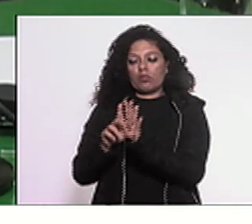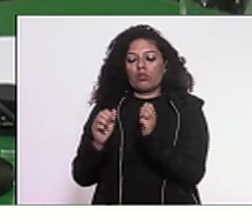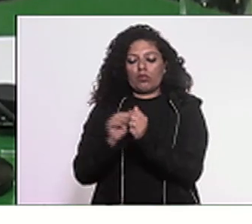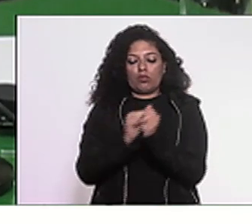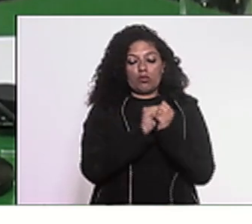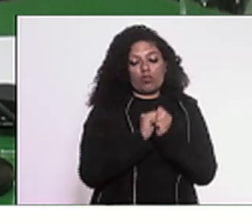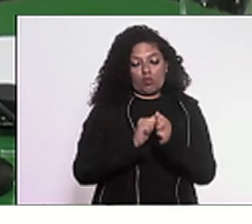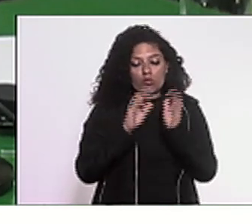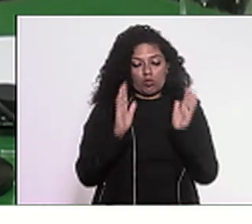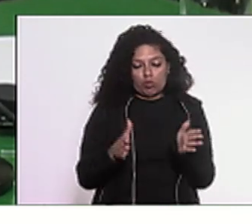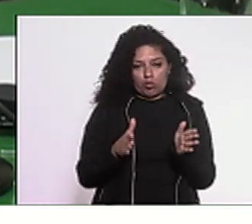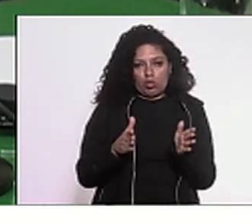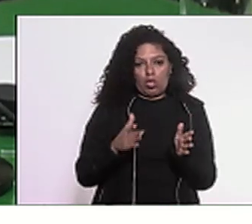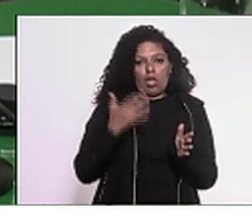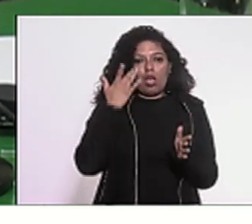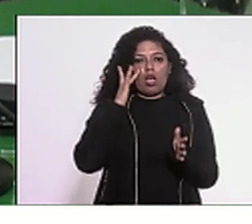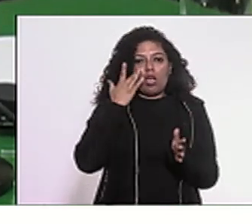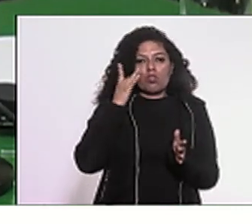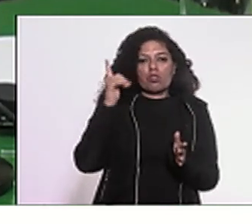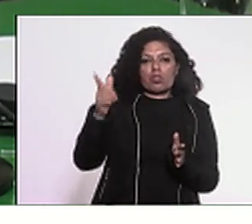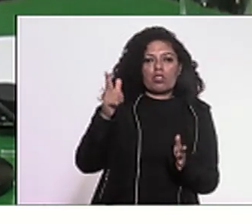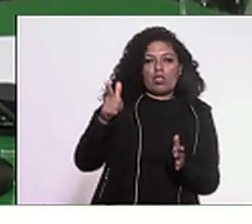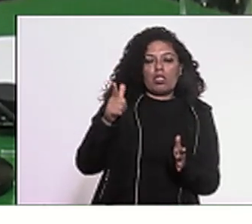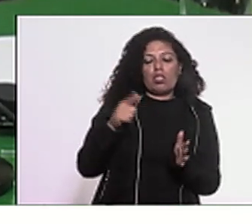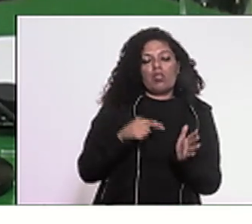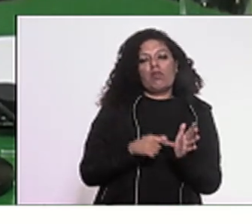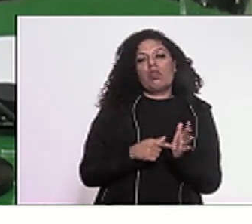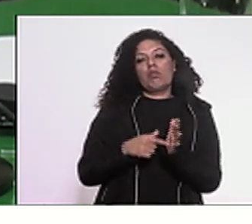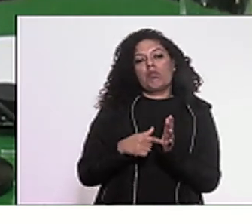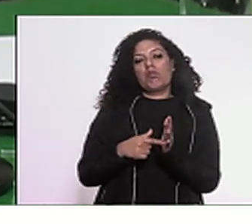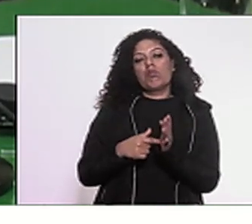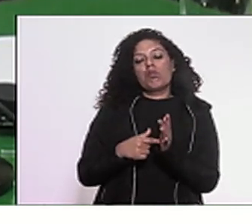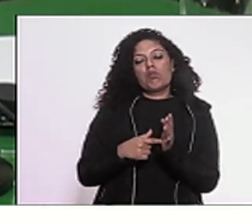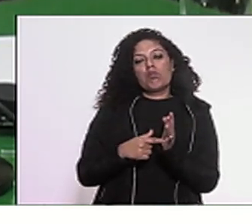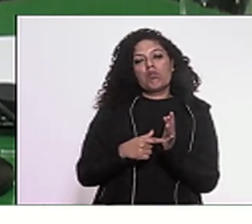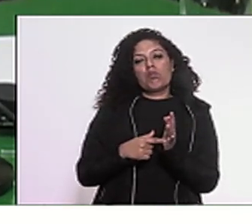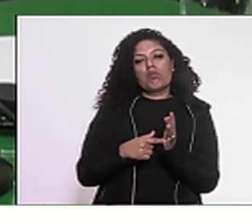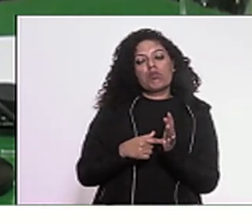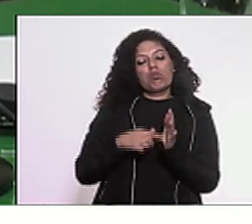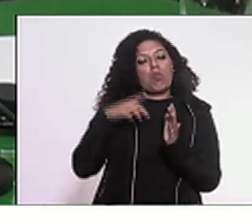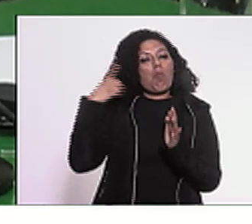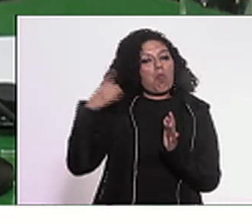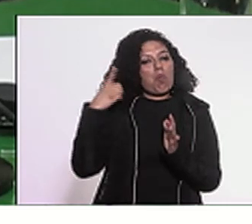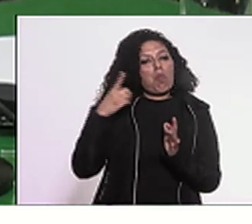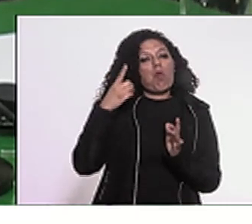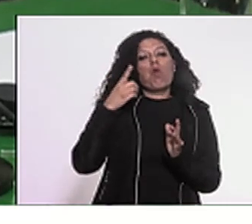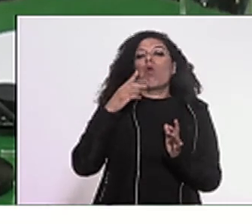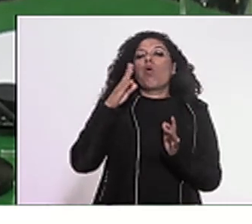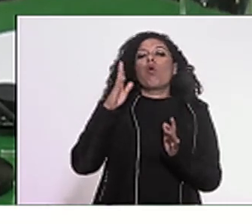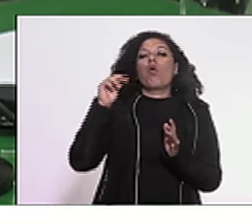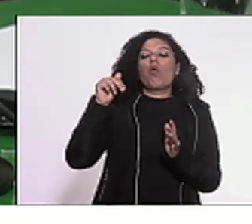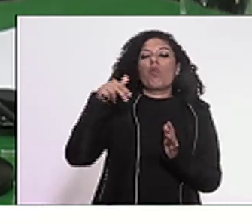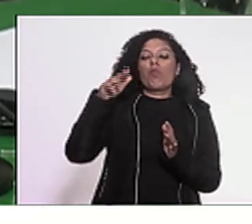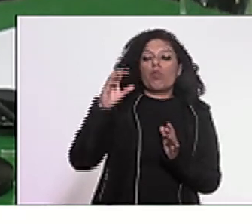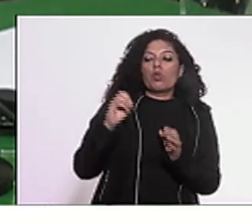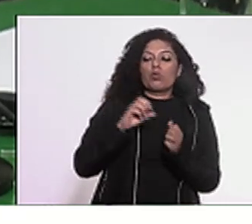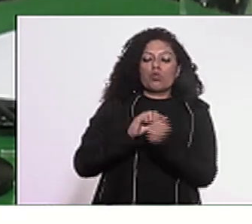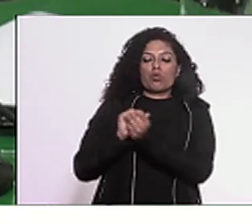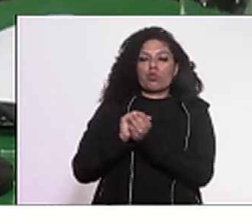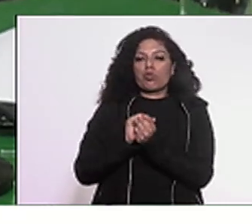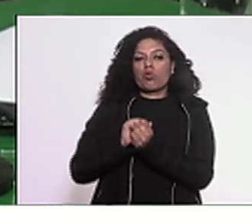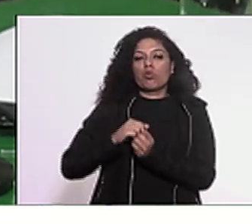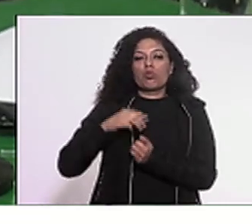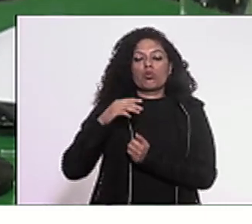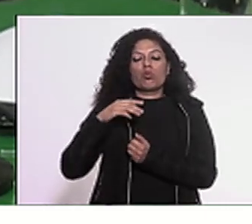estado. Ele não vai deixar de me dar a coautoria desse projeto. O projeto trata justamente dessas definições, está aqui, olha, o